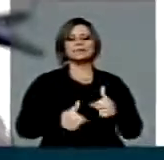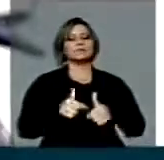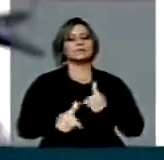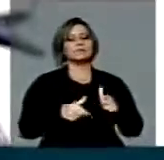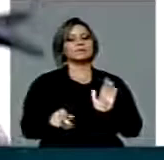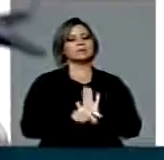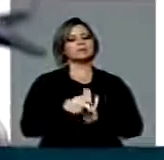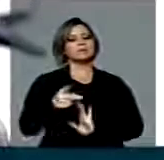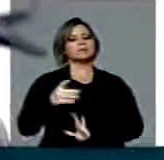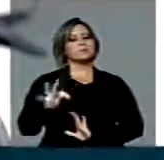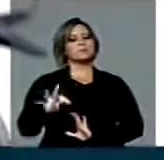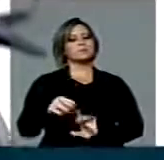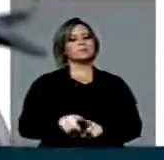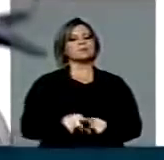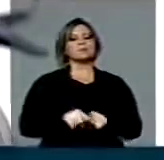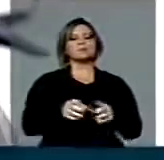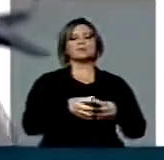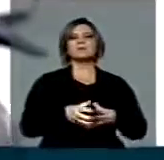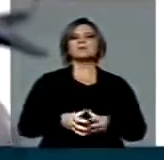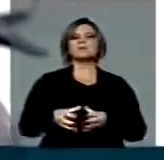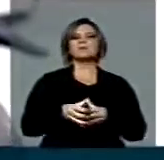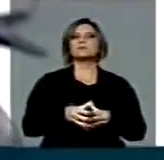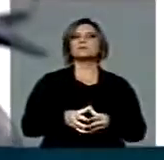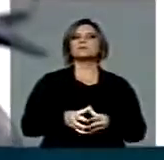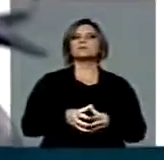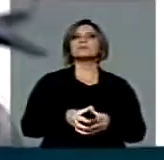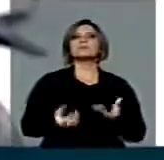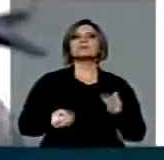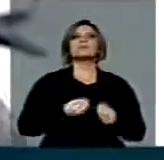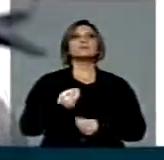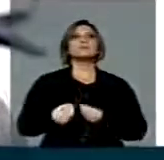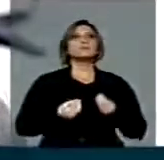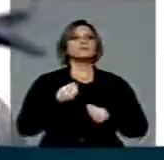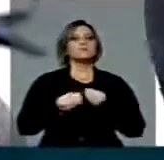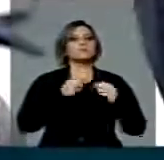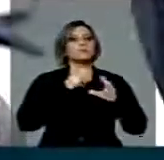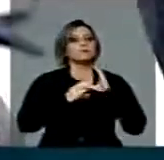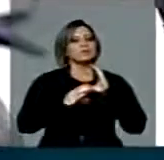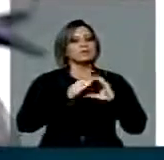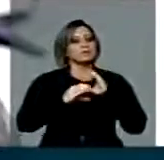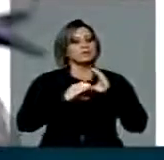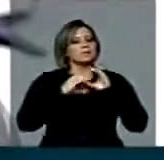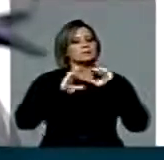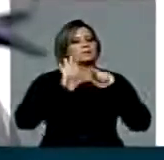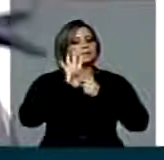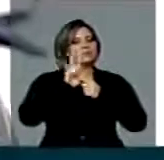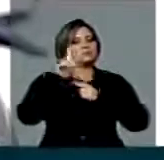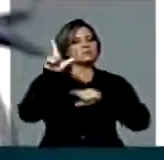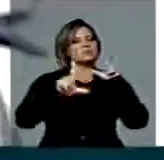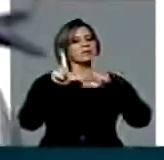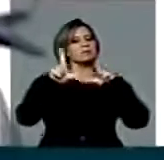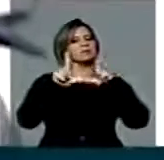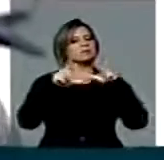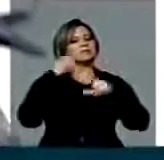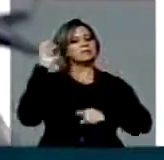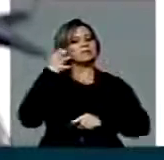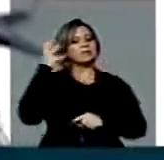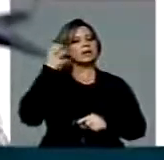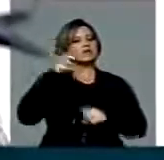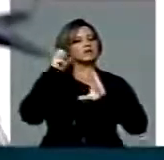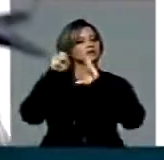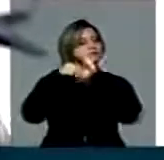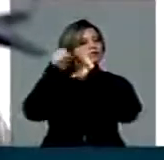dos petistas, mas como os meios de comunicação e a preocupação que nós